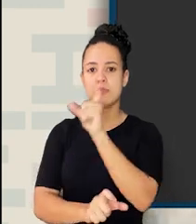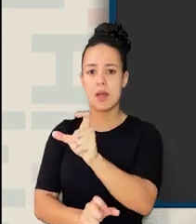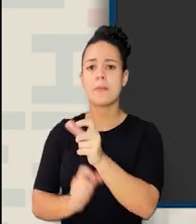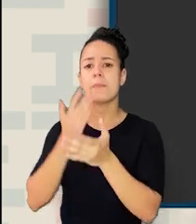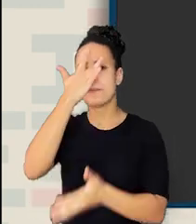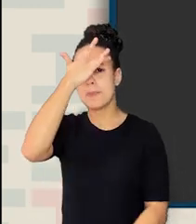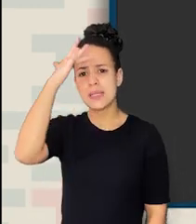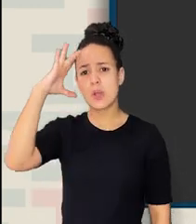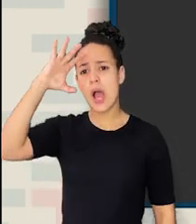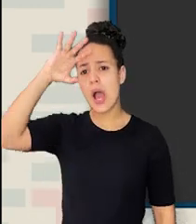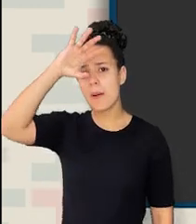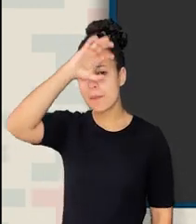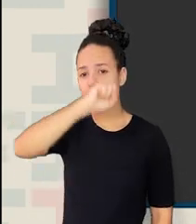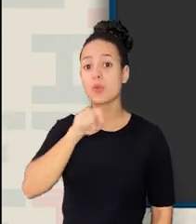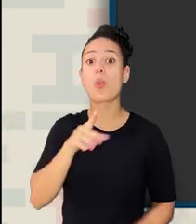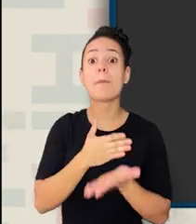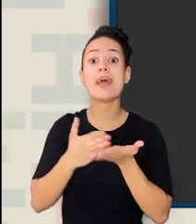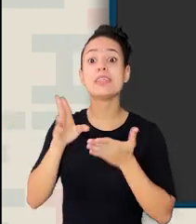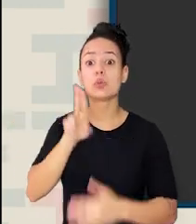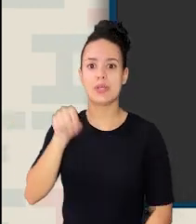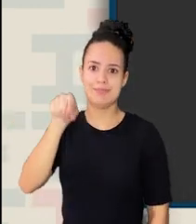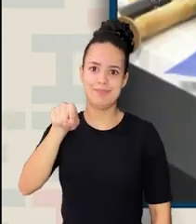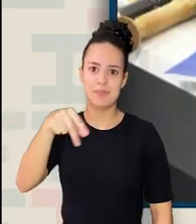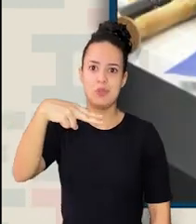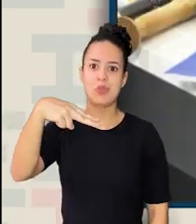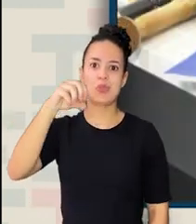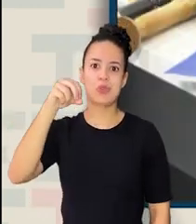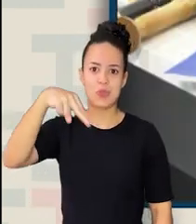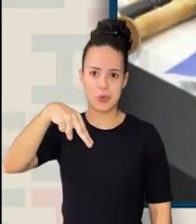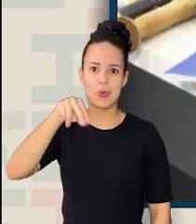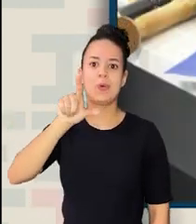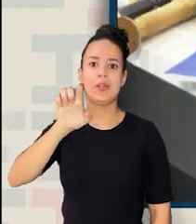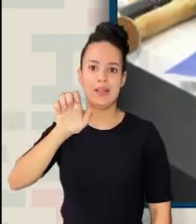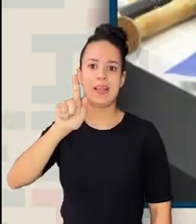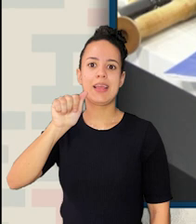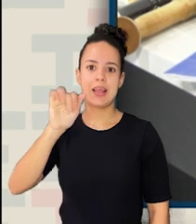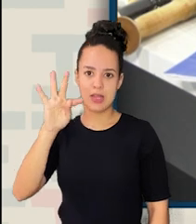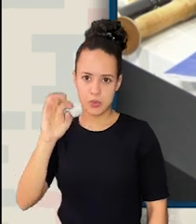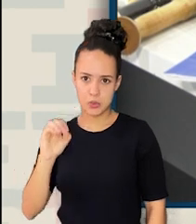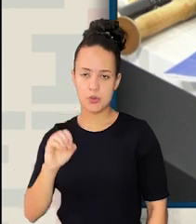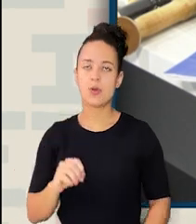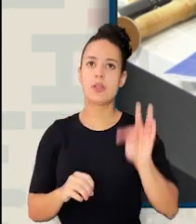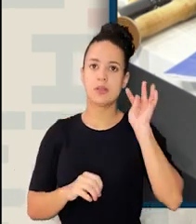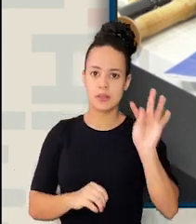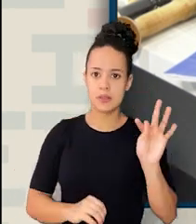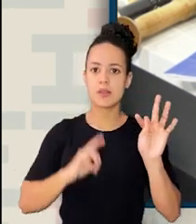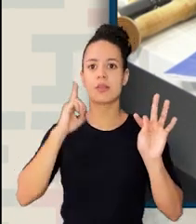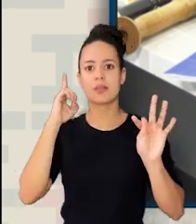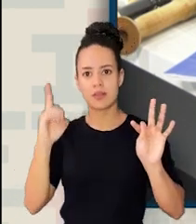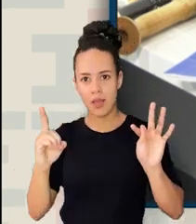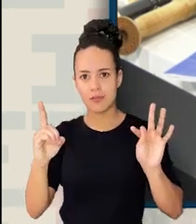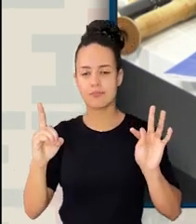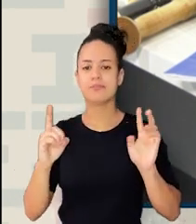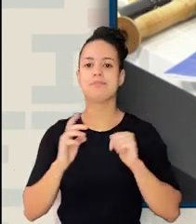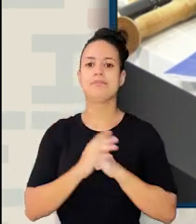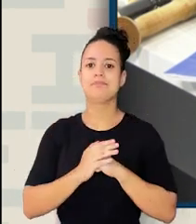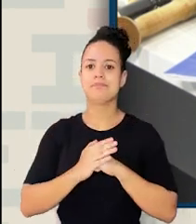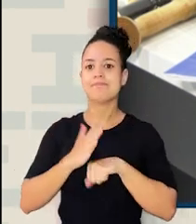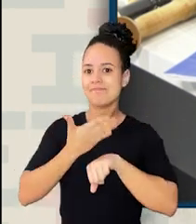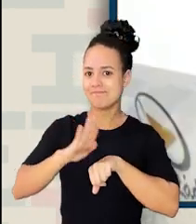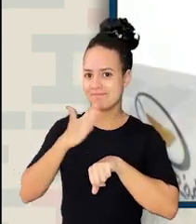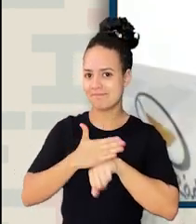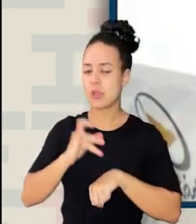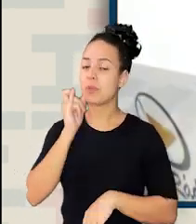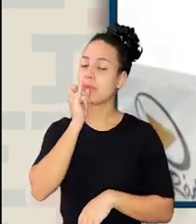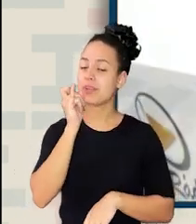aprendendo a tocar começa assim, com o non legato, em articulação de T ou de D, né? Então,